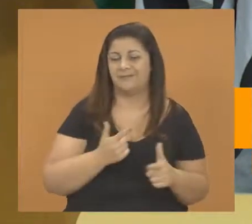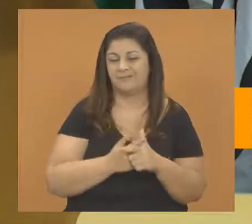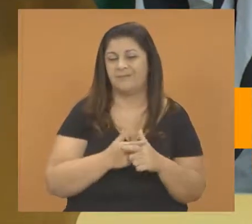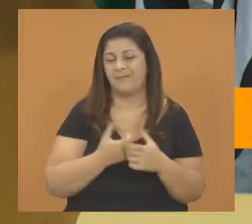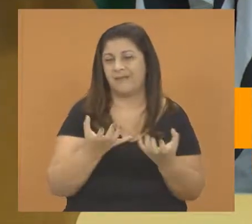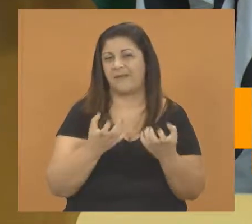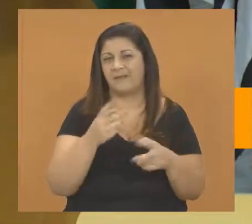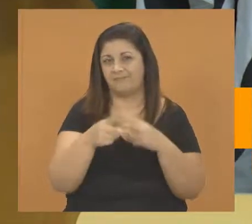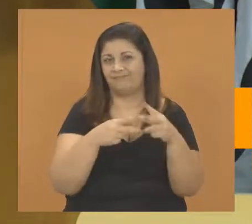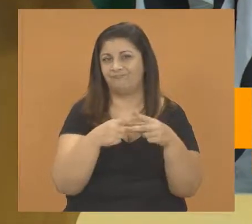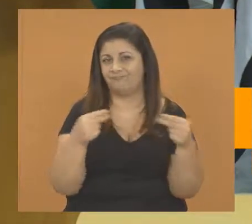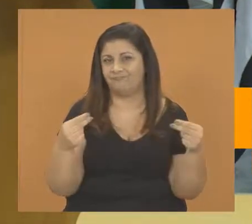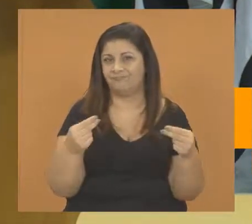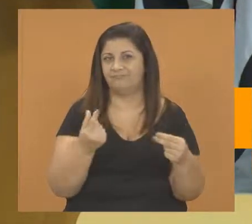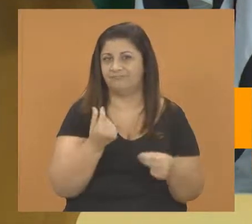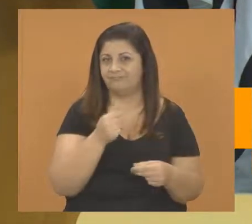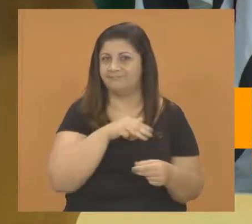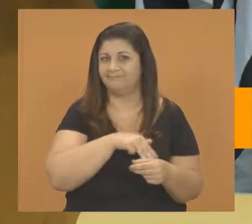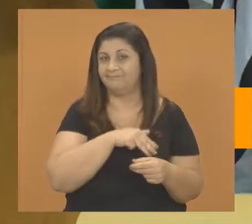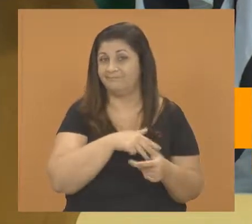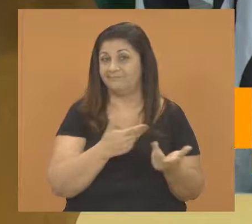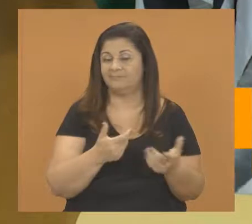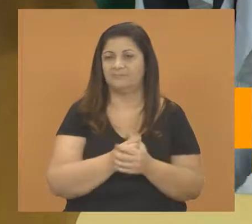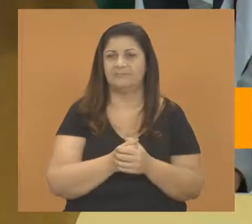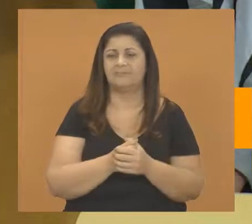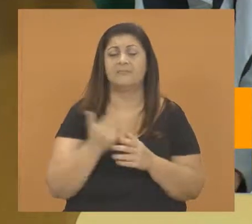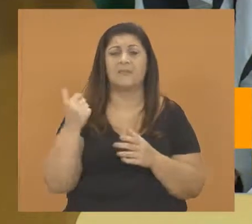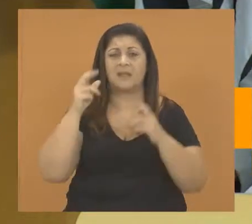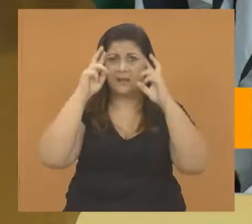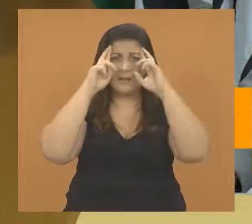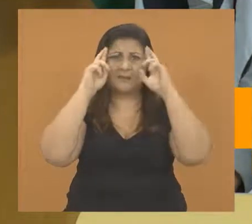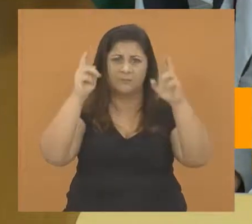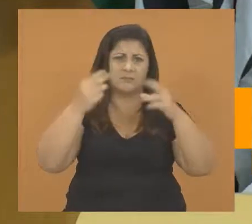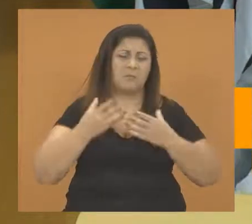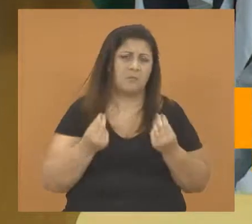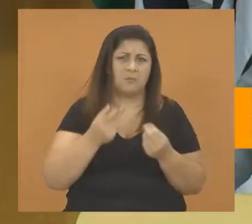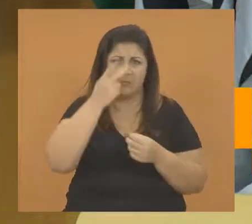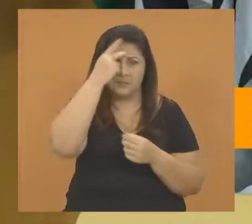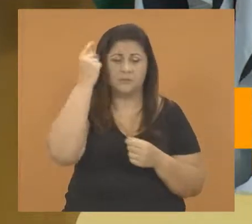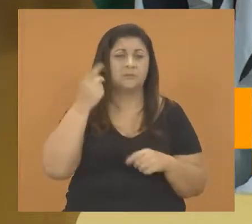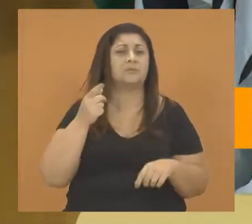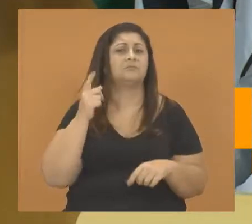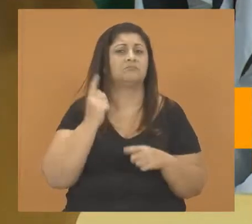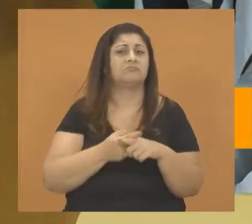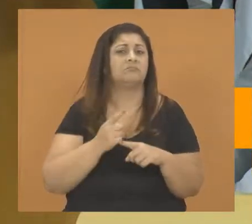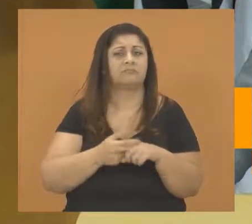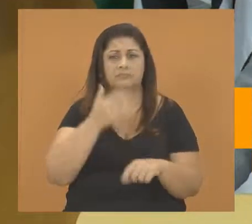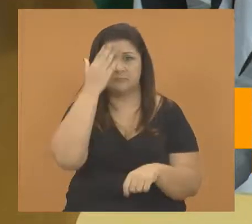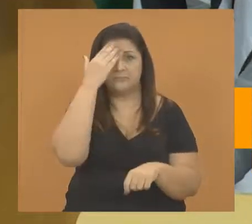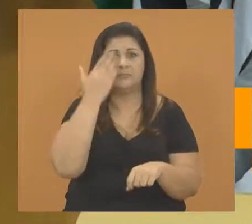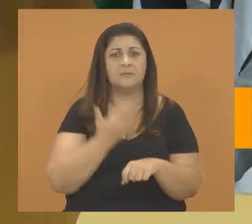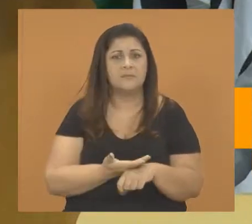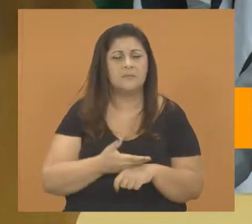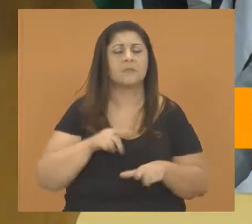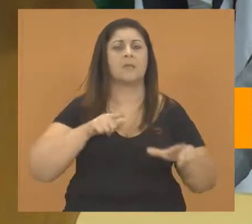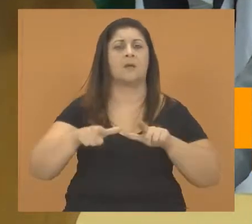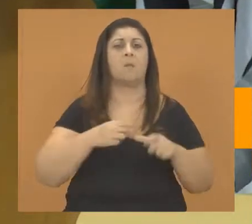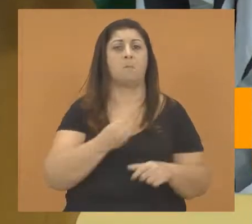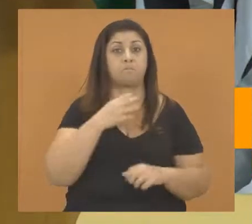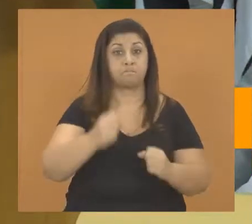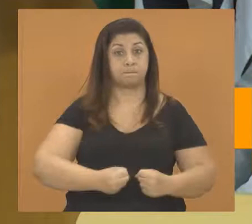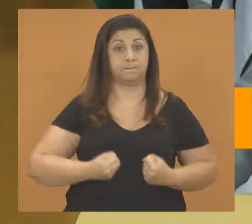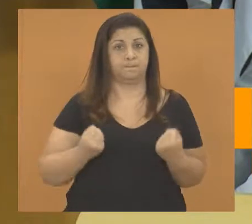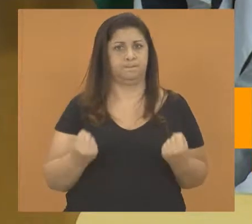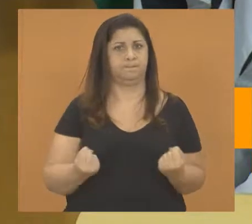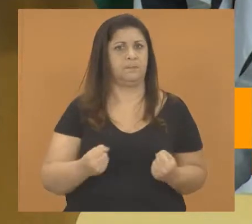respeito e muito alguns funcionários muitos funcionários de carreira porque sei da competência sei da do esforço que eles